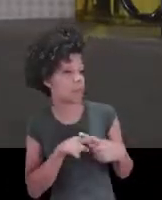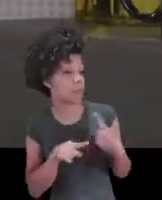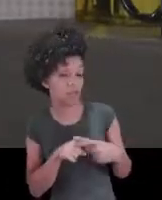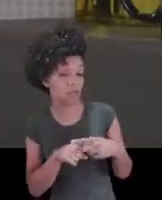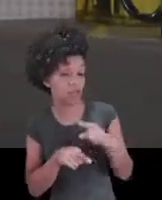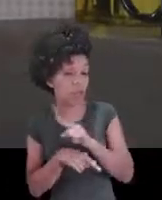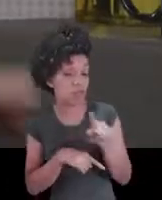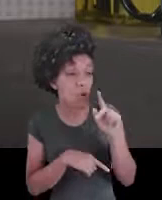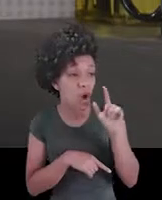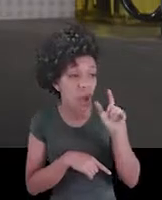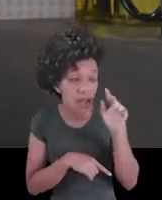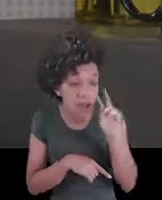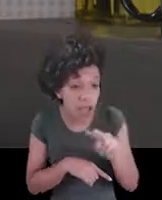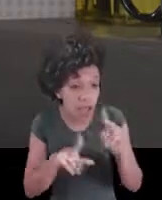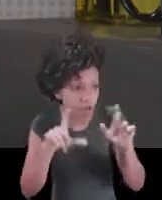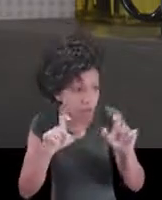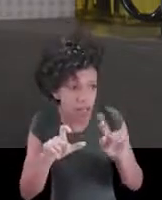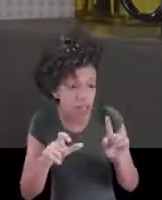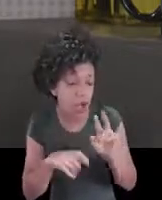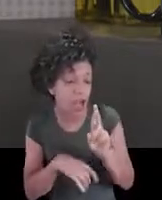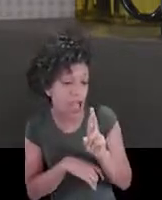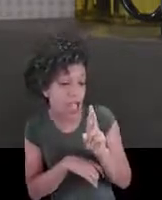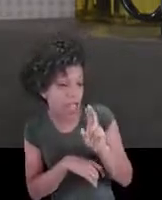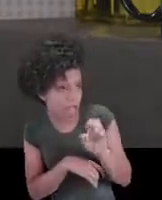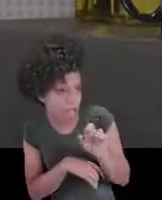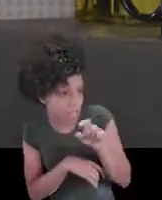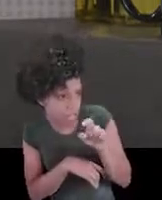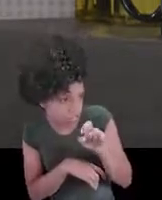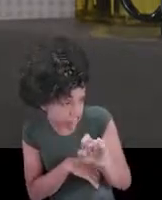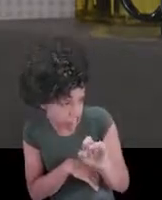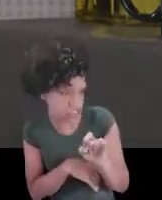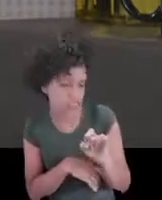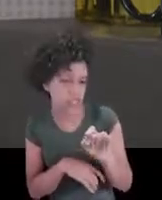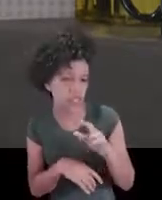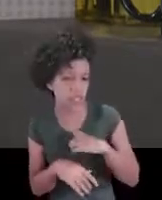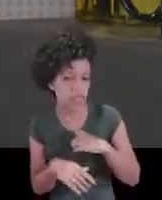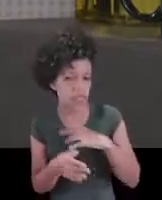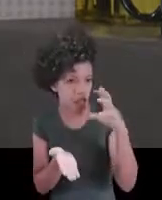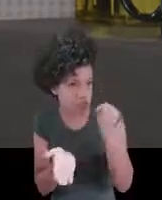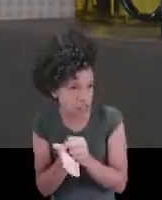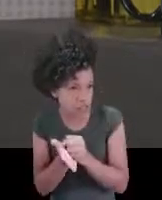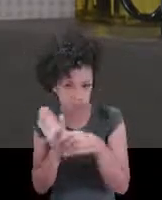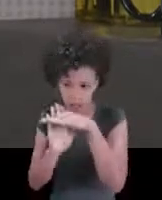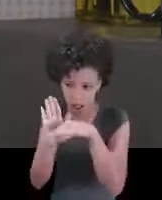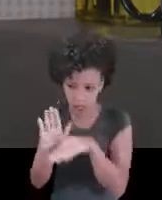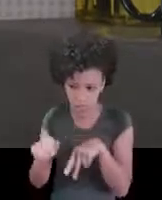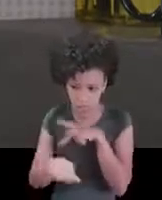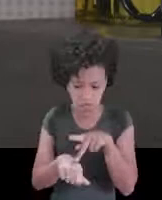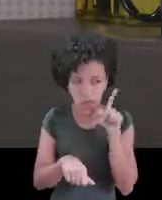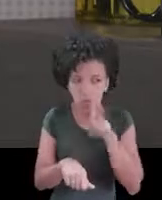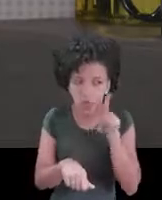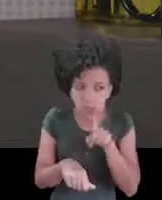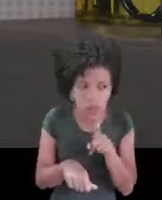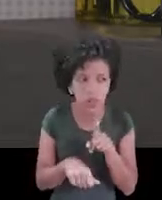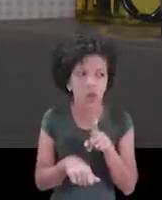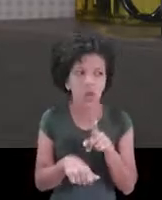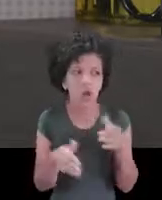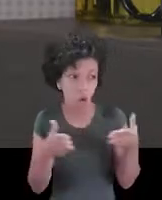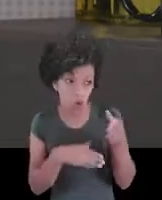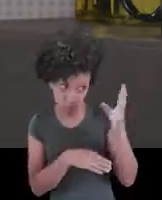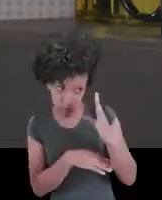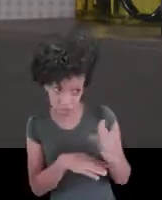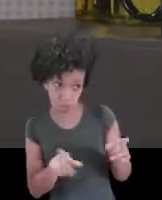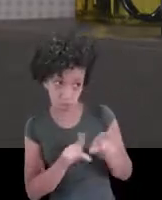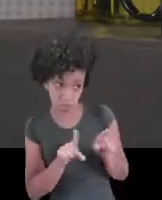porque ele não olha a foto ele olha o rege esse resto estiver cadastrado tá lista negra dos Estados Unidos e que está no mundo inteiro